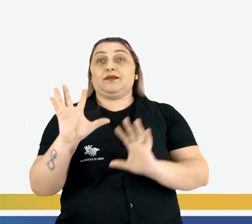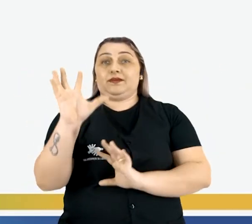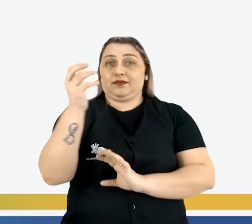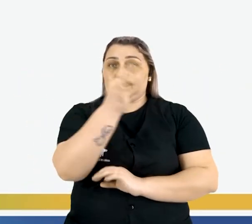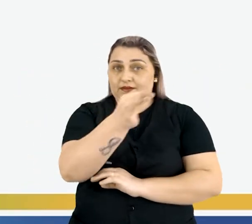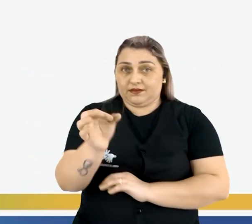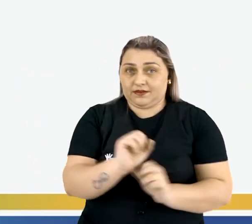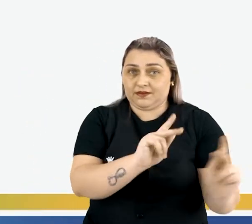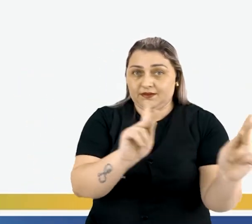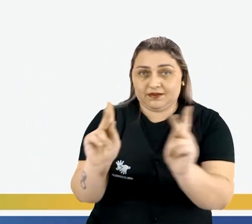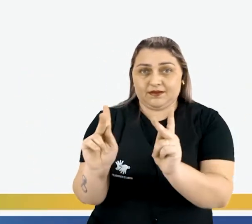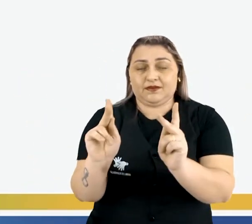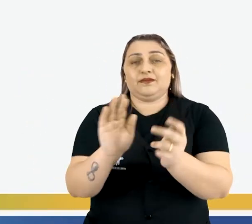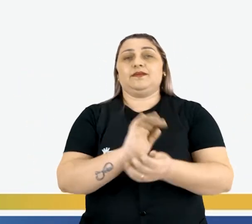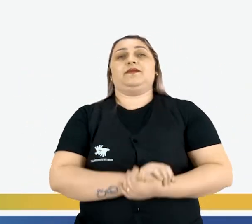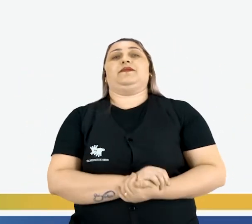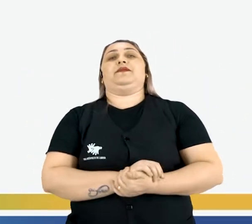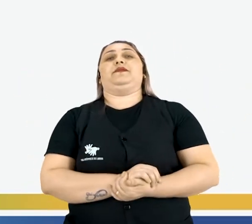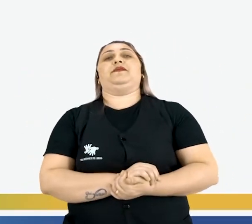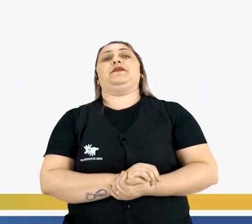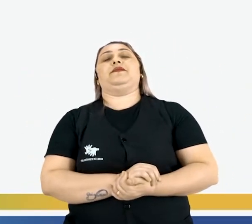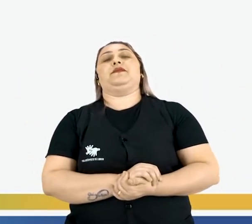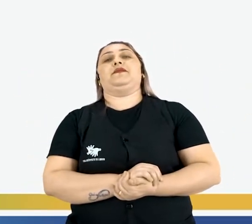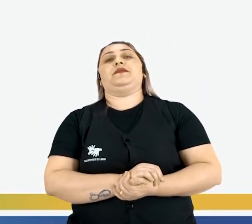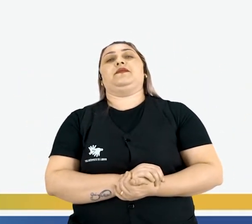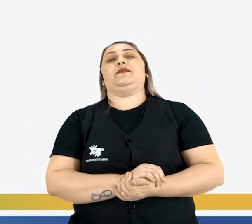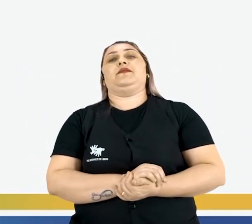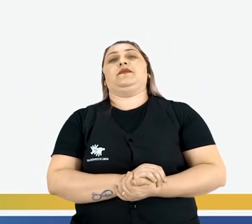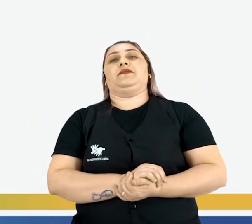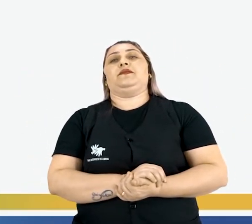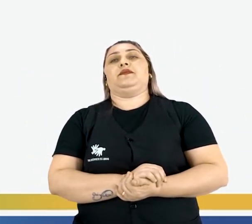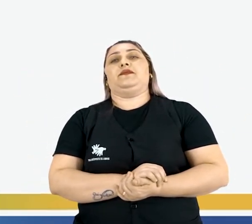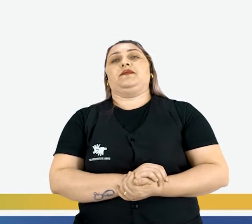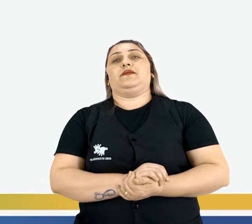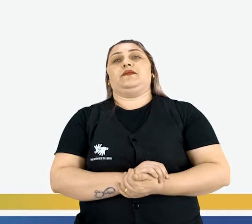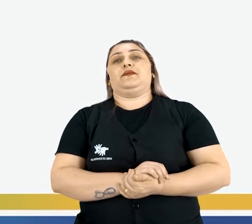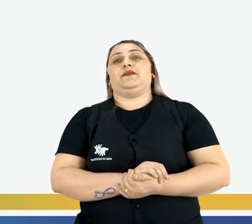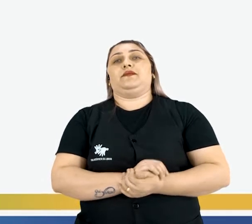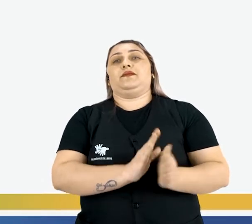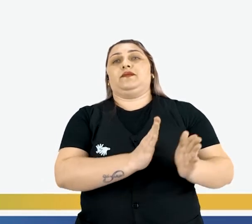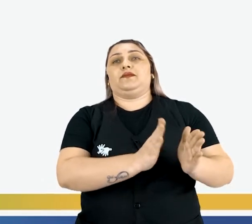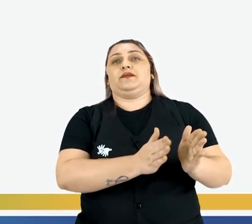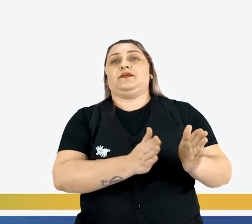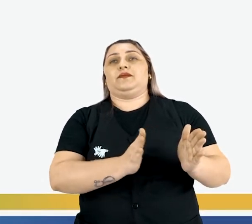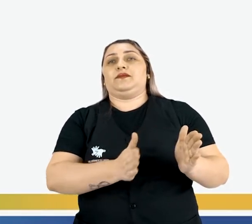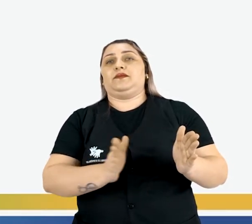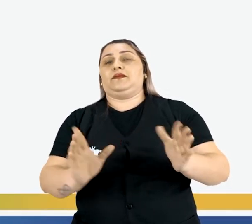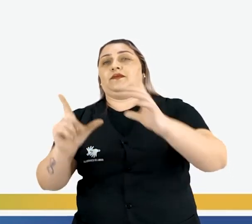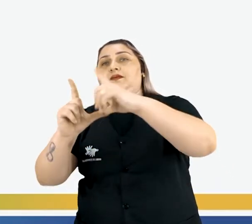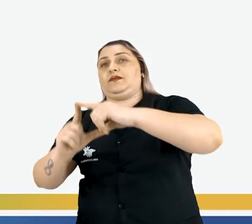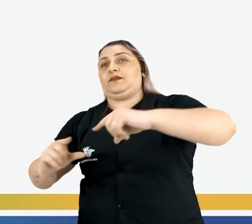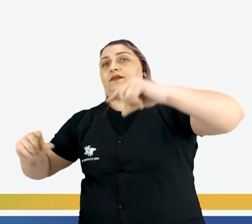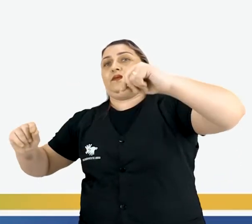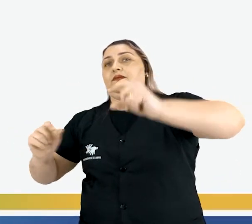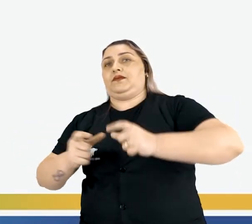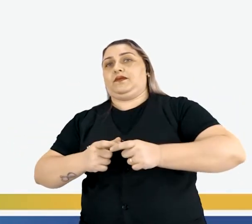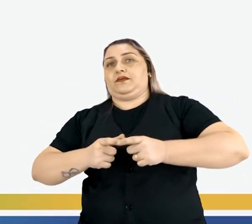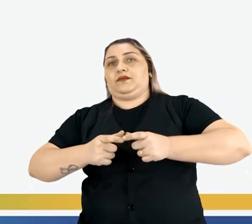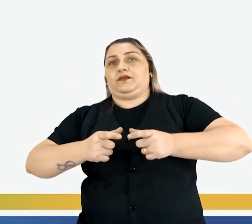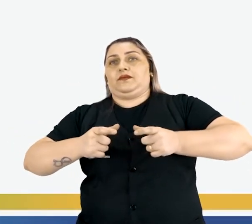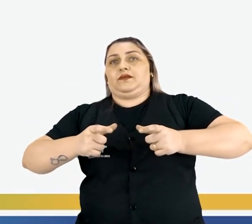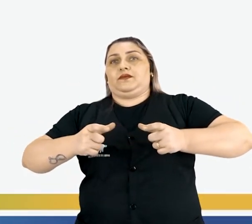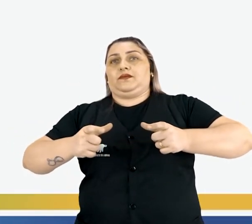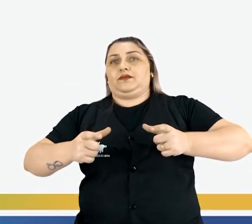acontecendo, ok? E com relação às fases da lua, crescente, ela está crescendo, ela